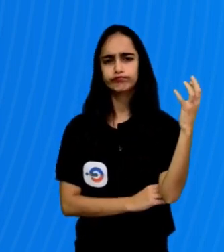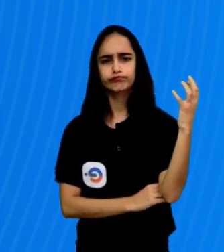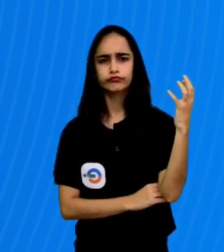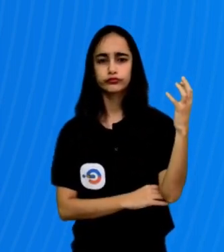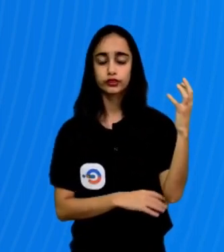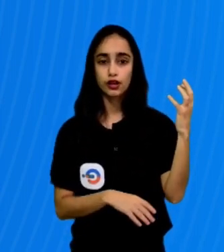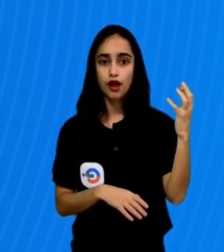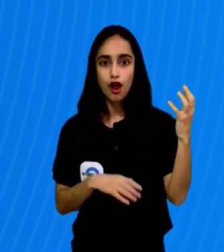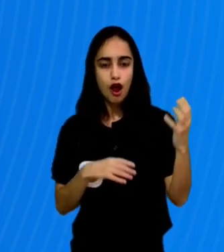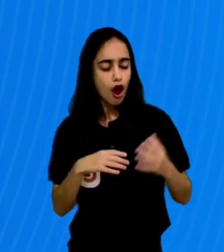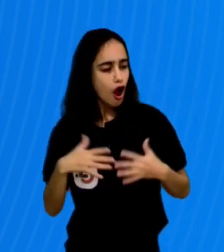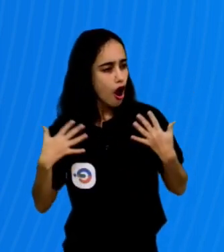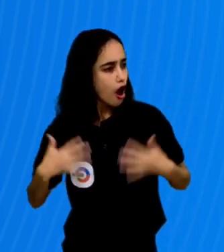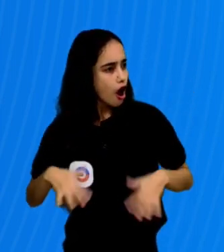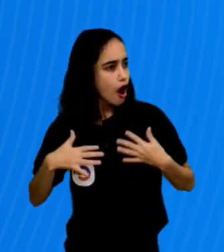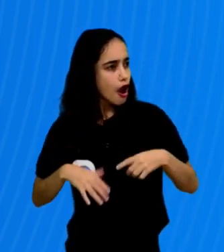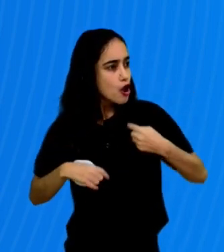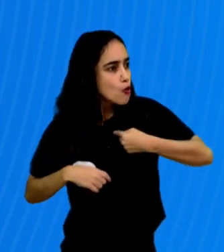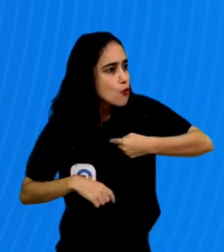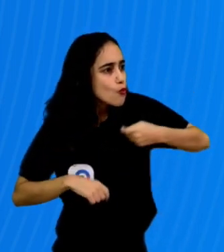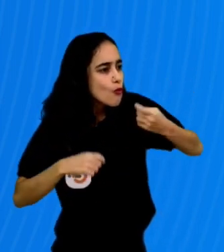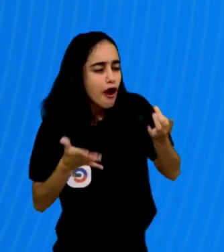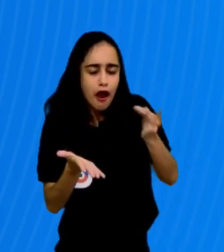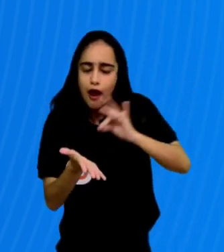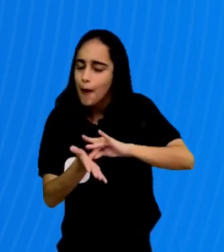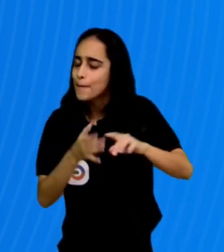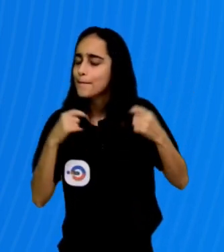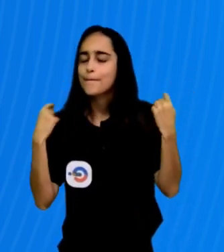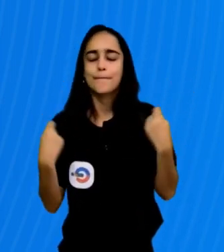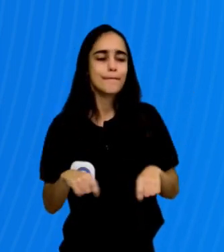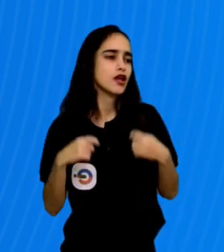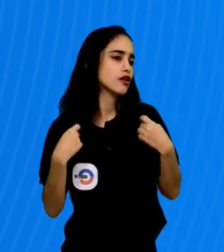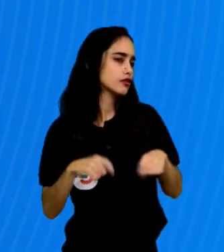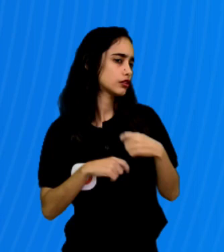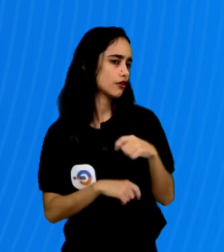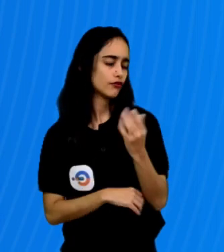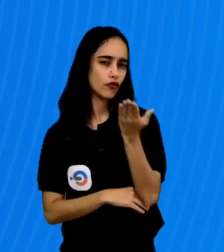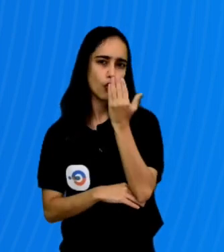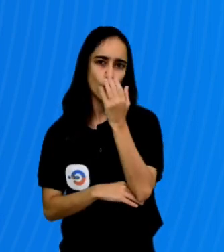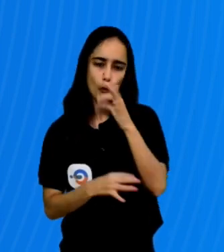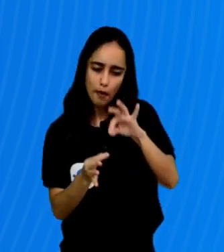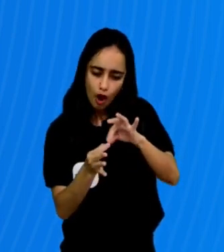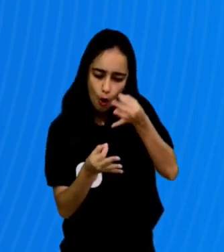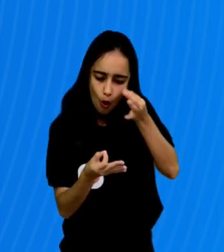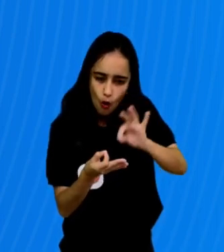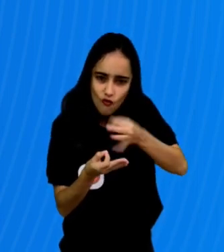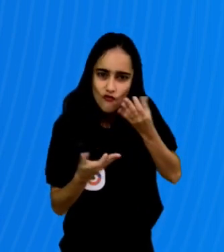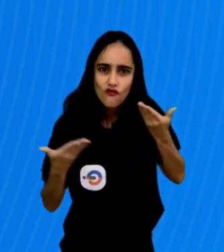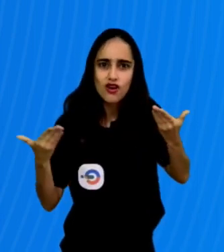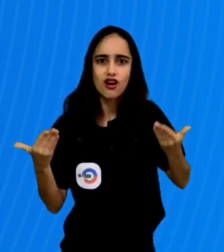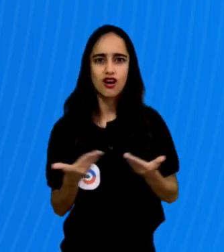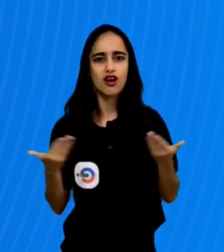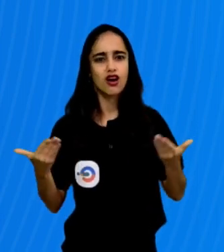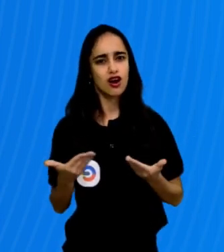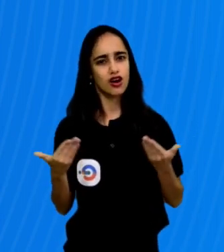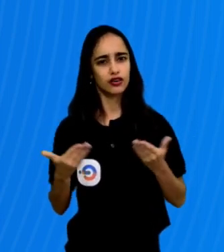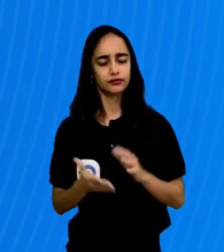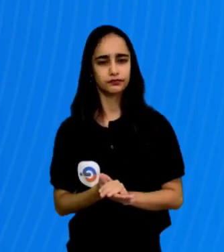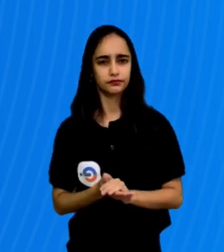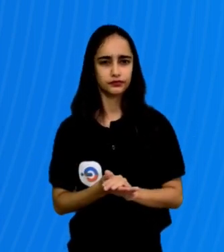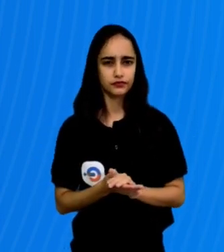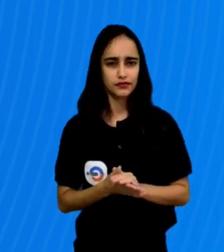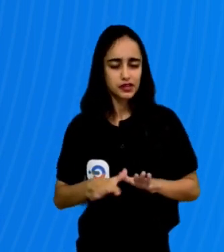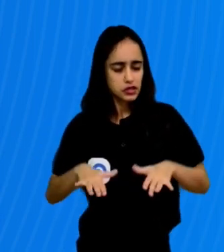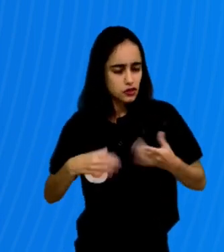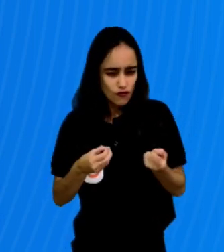Era mesmo o que eu precisava para me saciar a sede, murmurou a raposa. Recuando alguns passos,